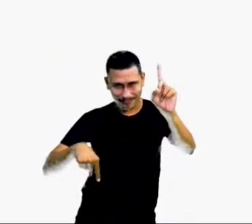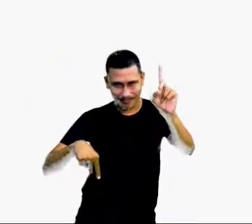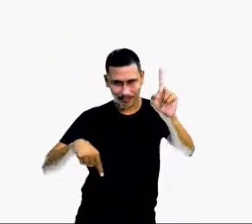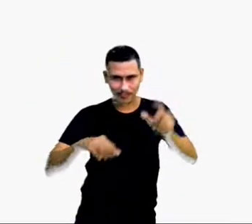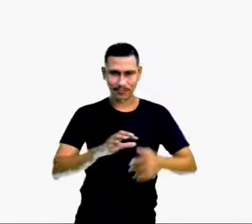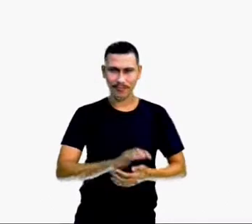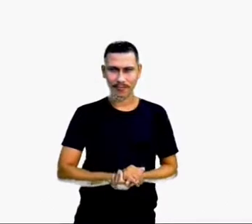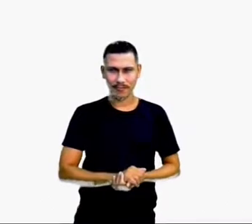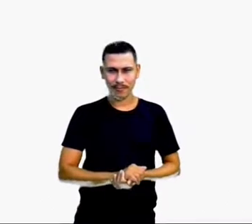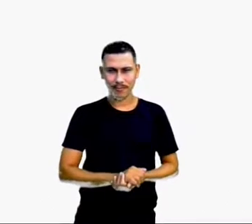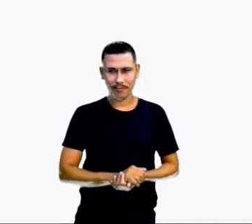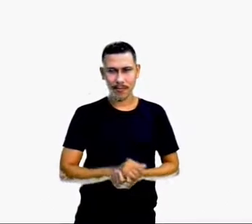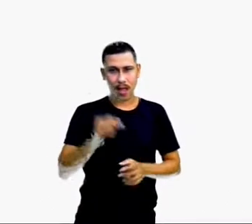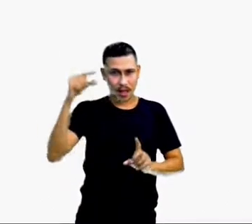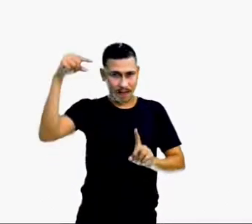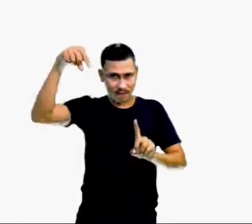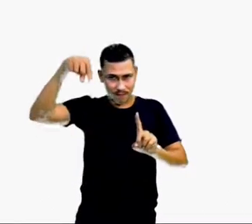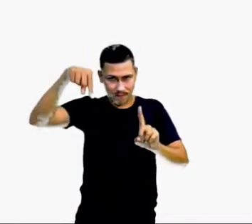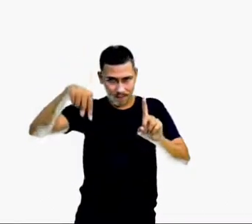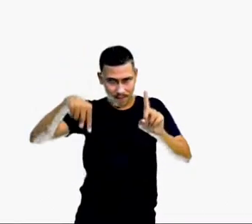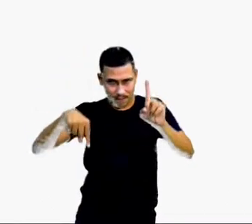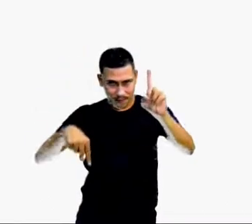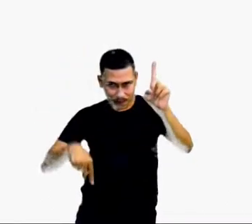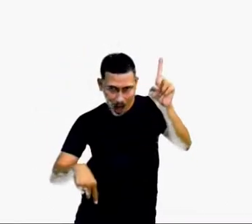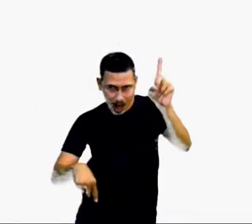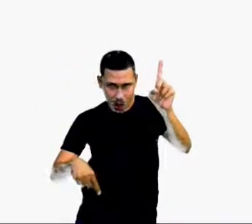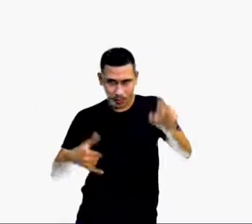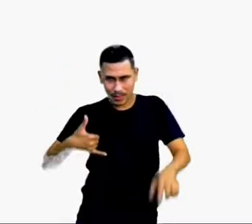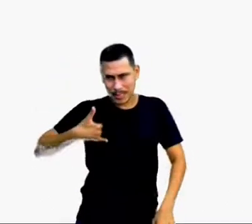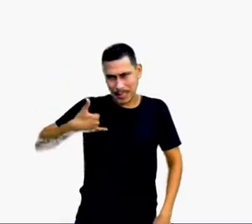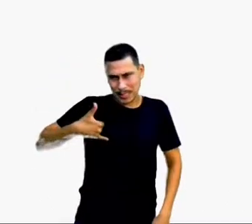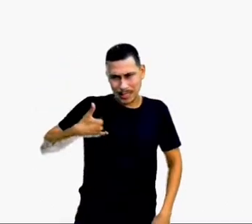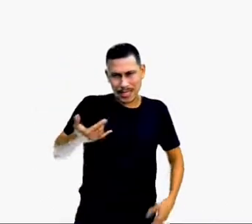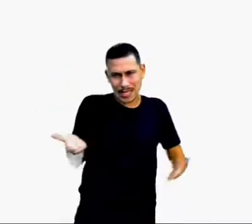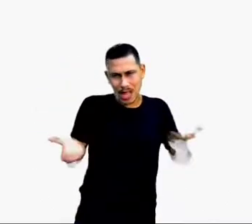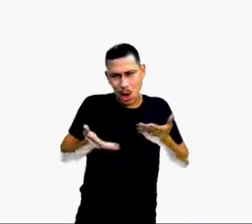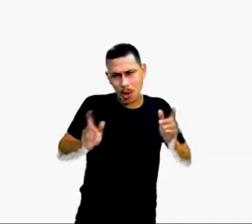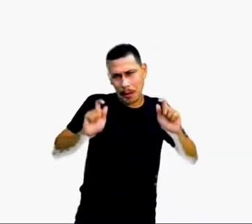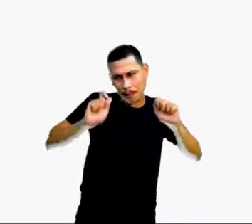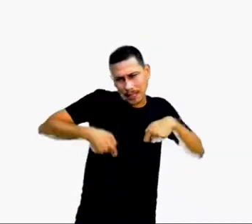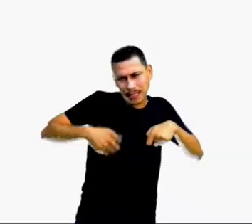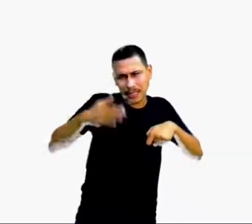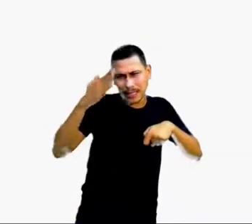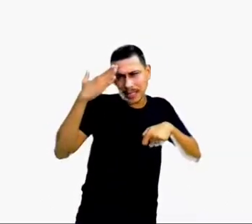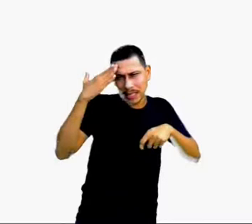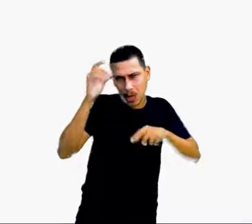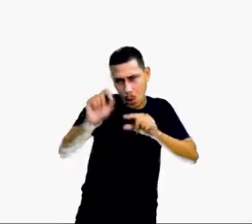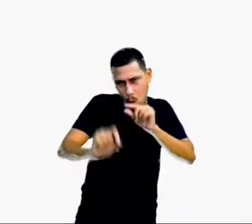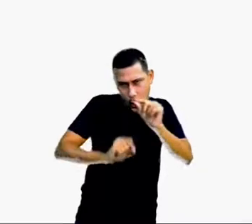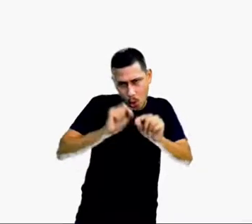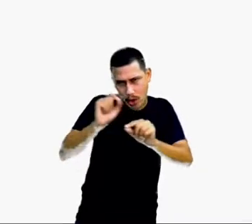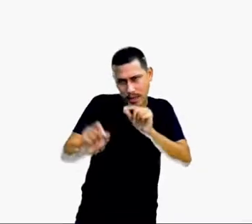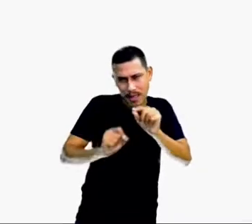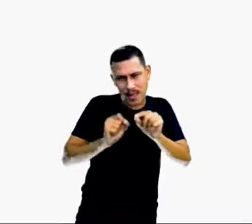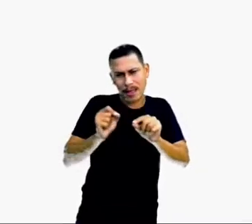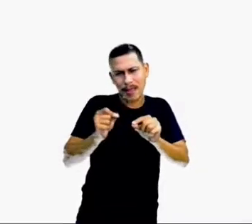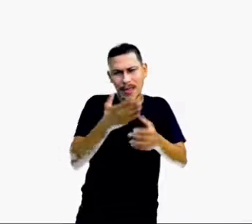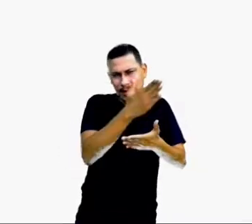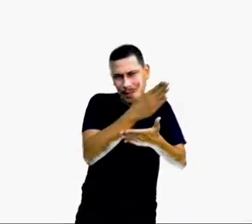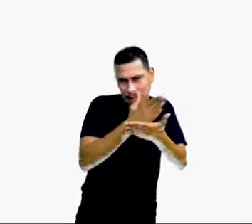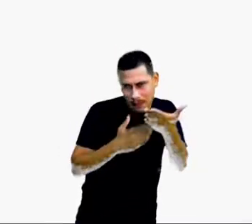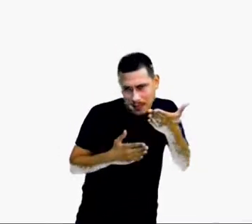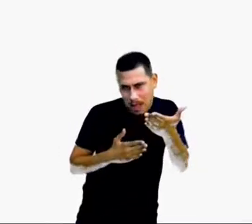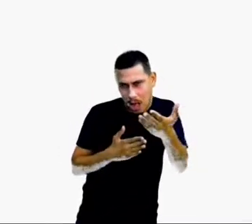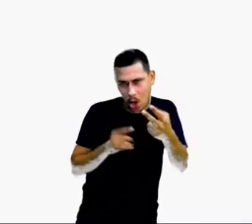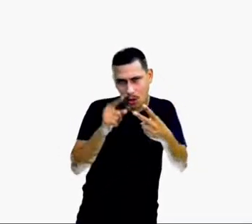à sua ou às suas idades. Para isso, você tem que entender, vamos lá, o que é uma divisão em